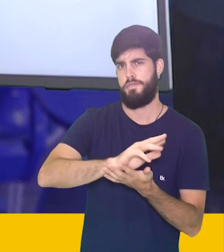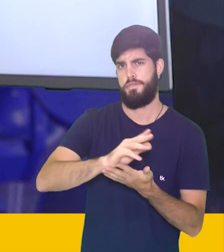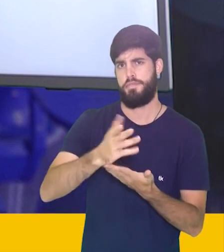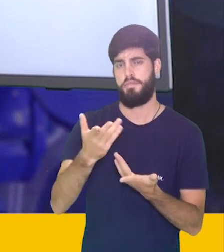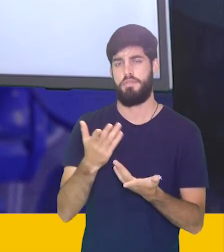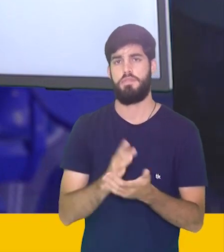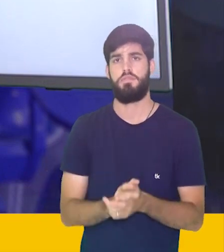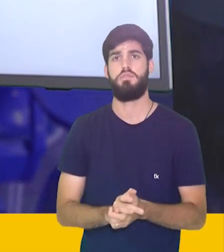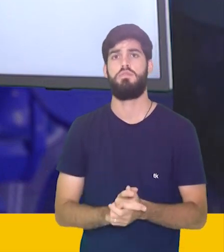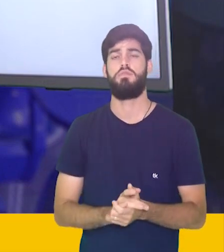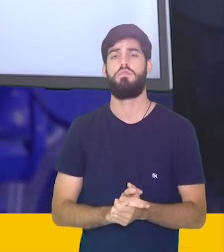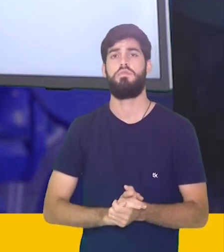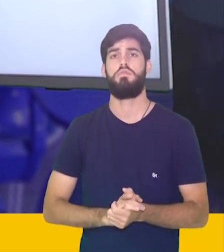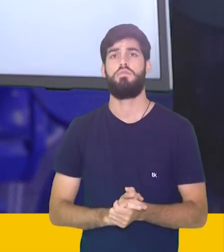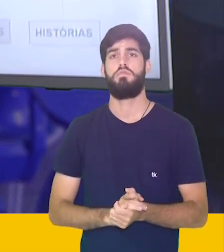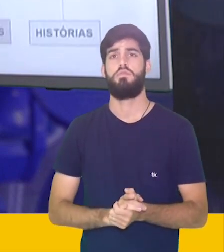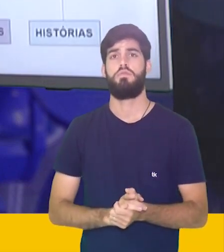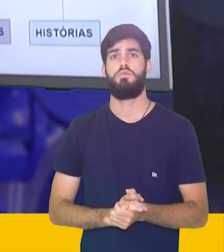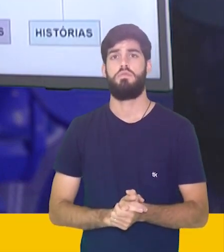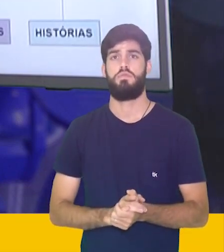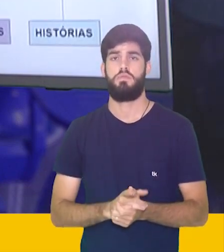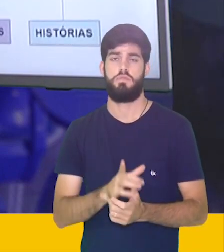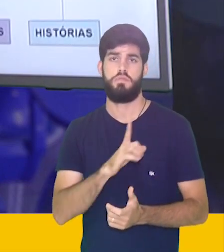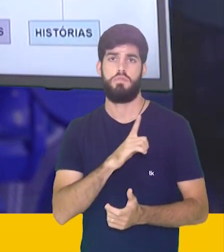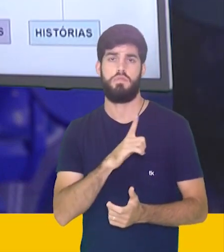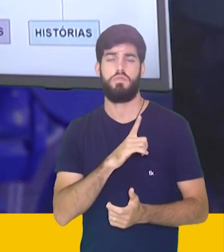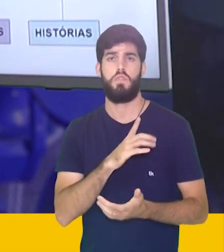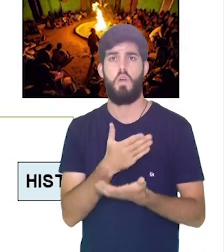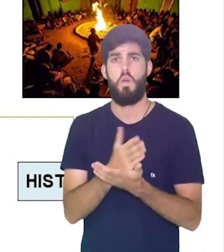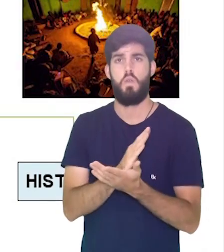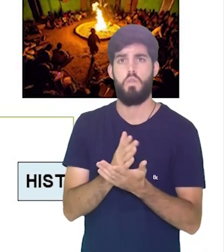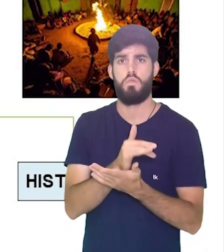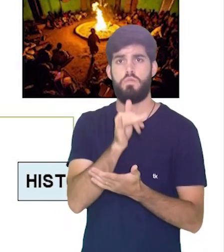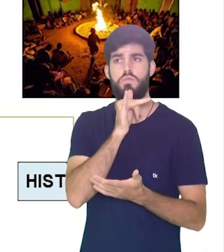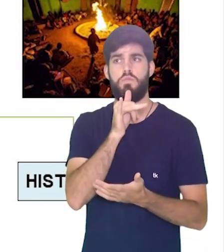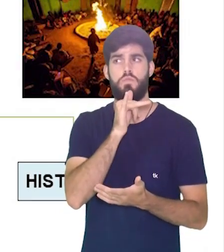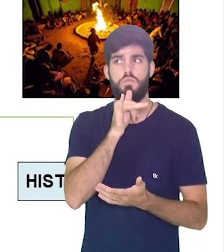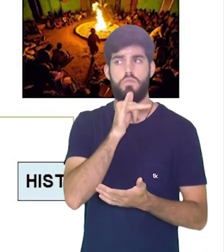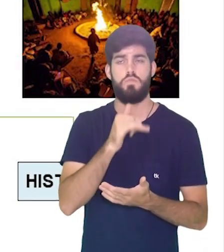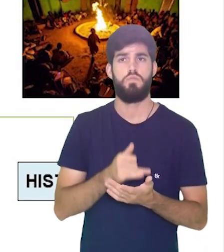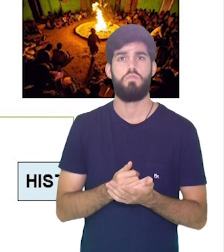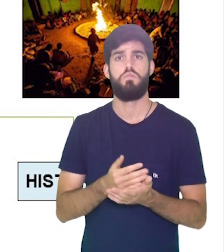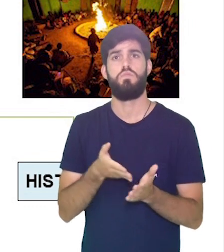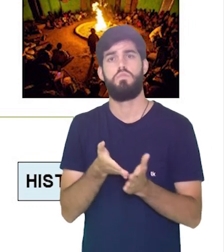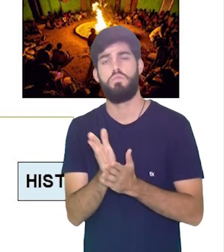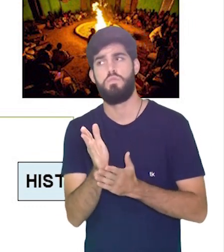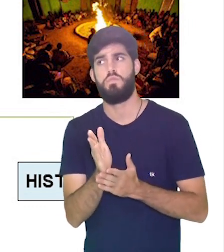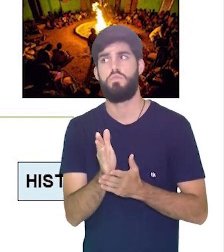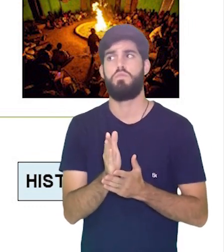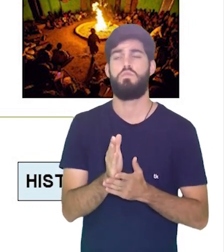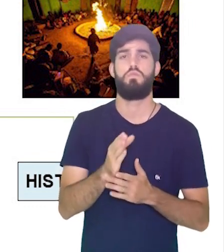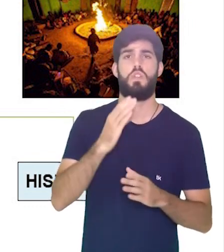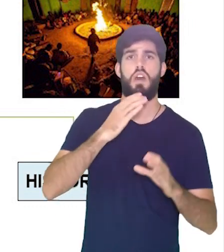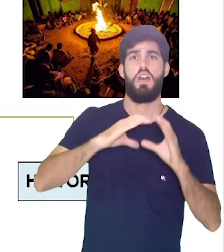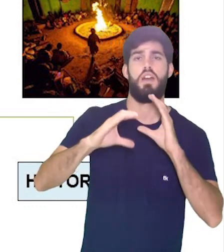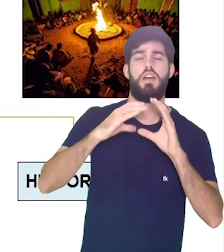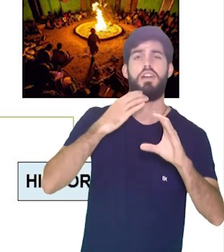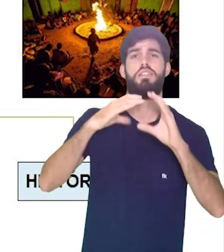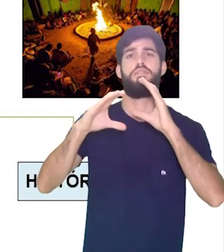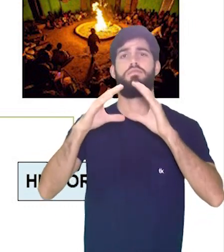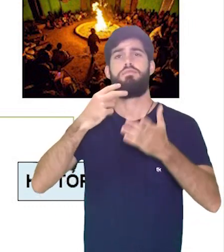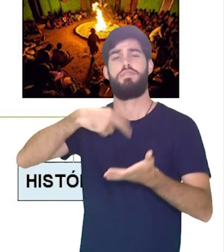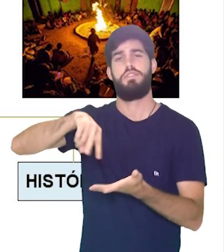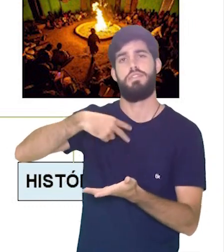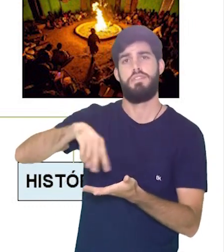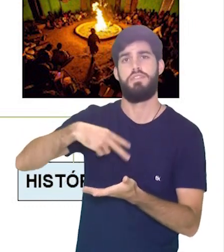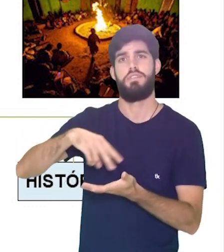diversas maneiras, nas mais diversas formas. Temos aqui alguns exemplos, através dos relatos, dos